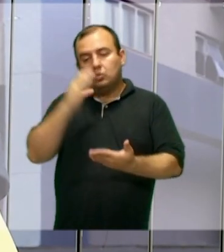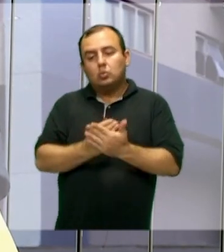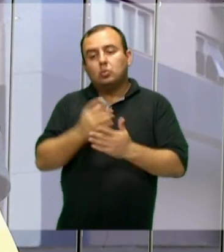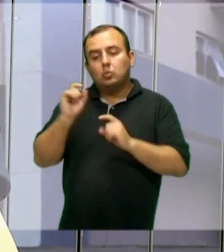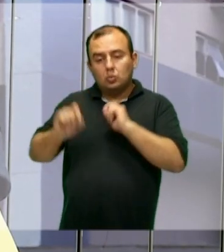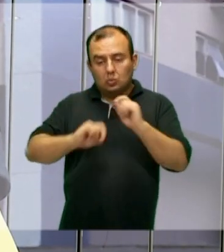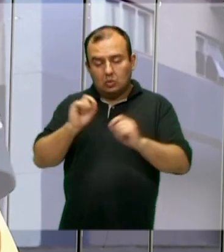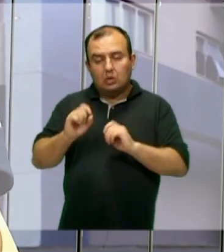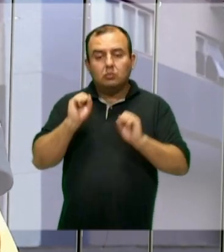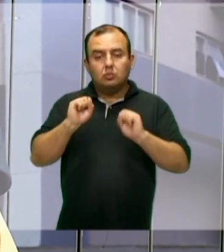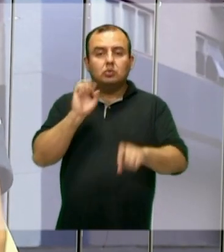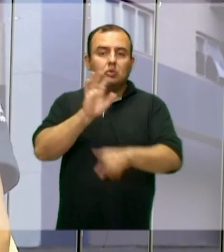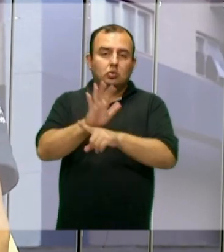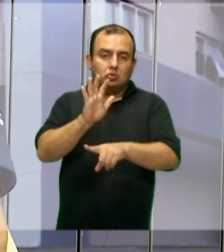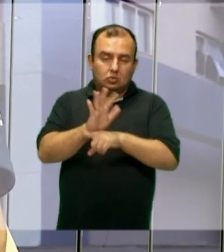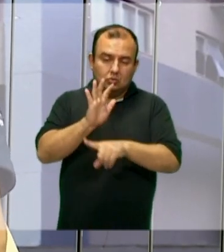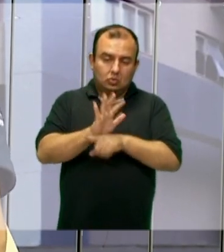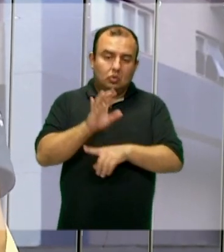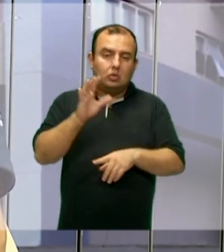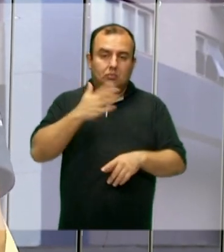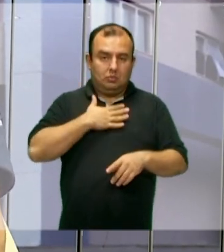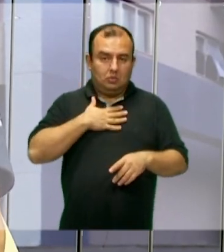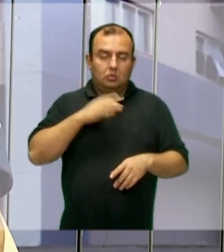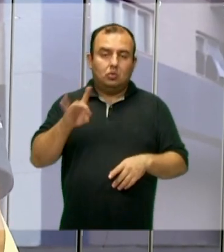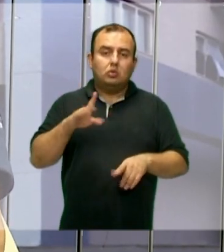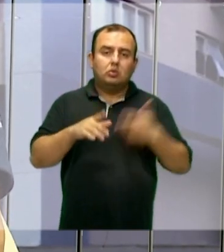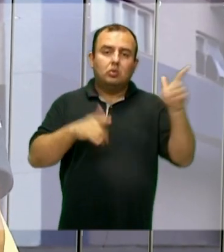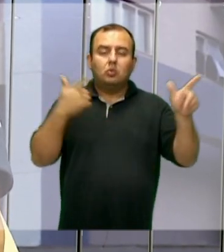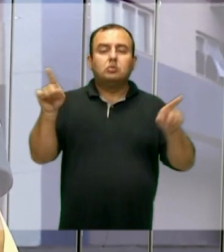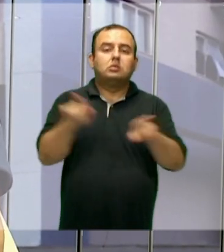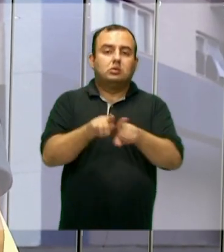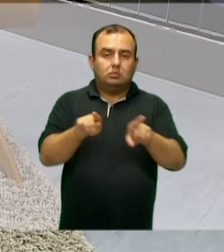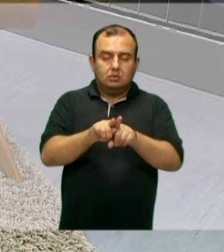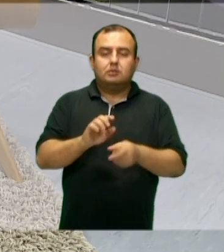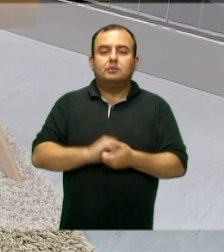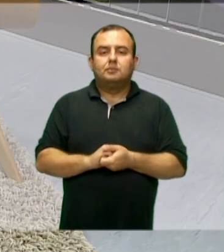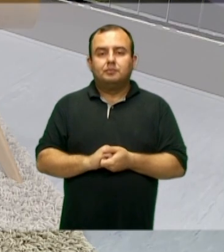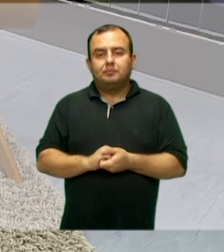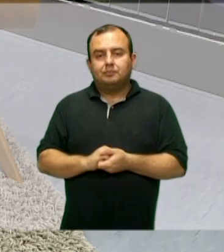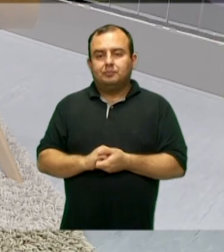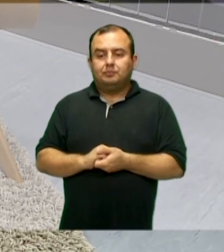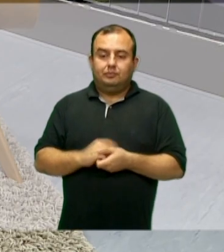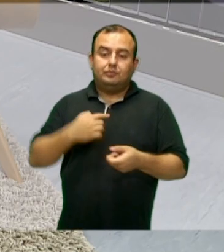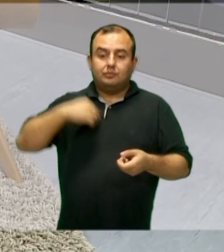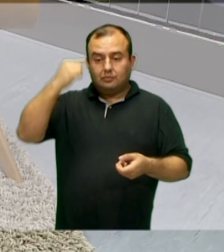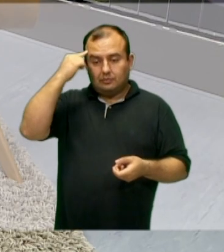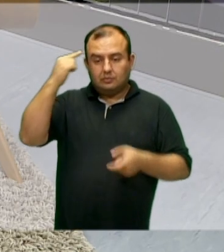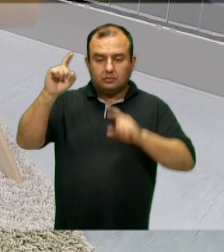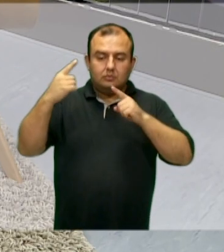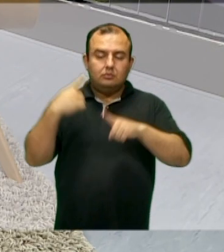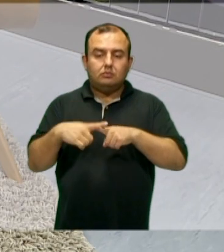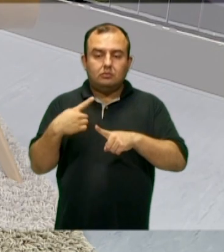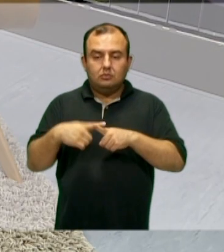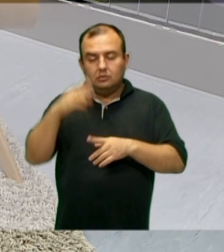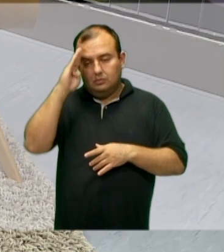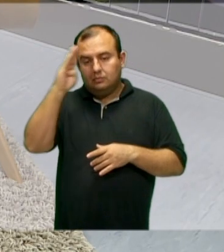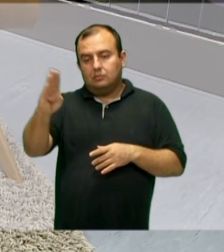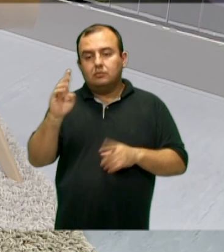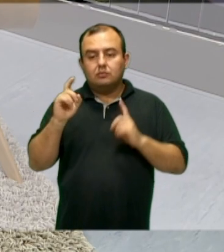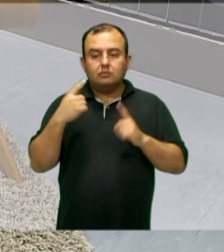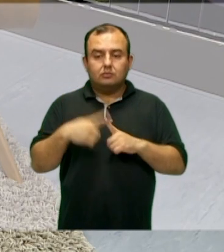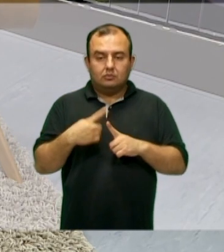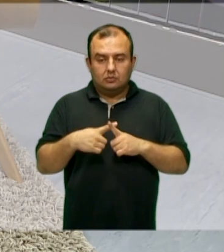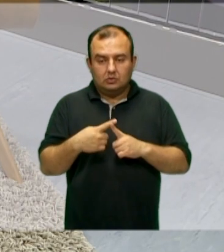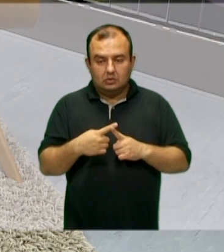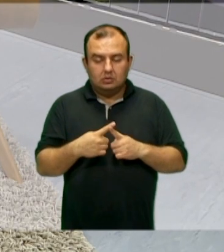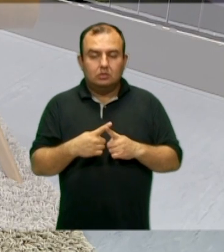isso possa ajudar não somente a mim, mas como os demais ciclistas. E eu pensei nisso principalmente por causa